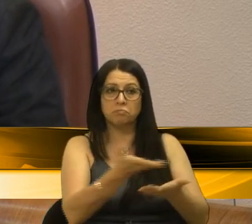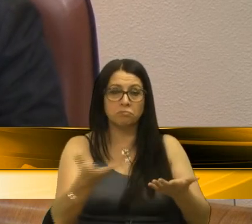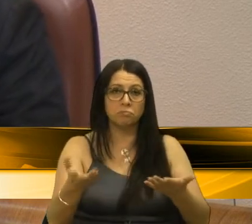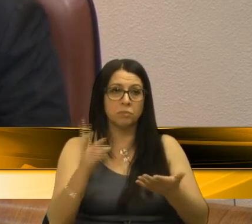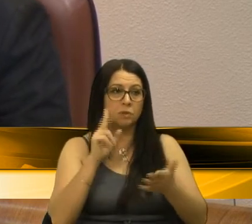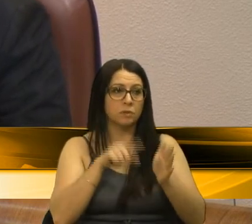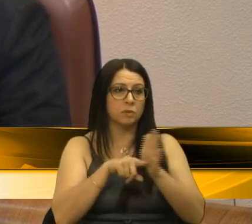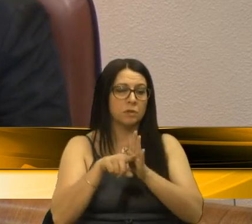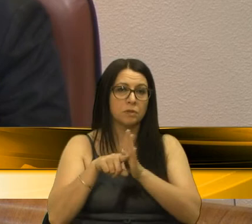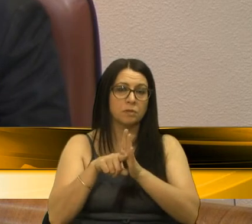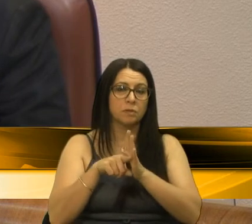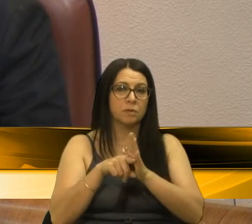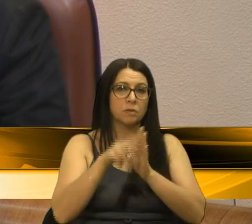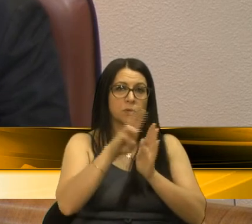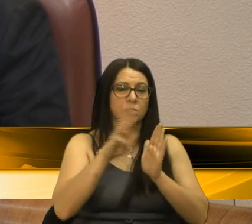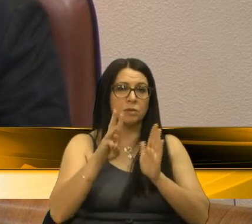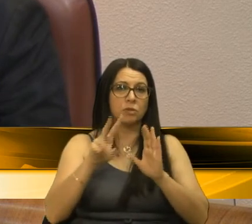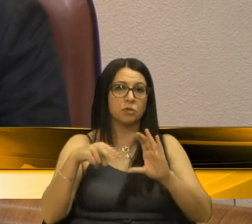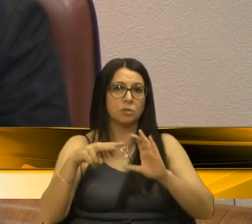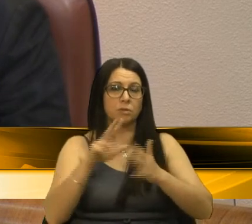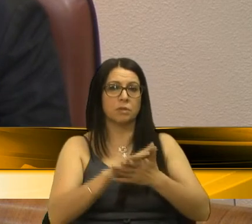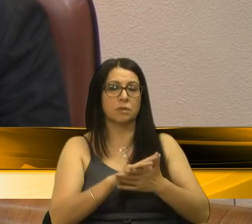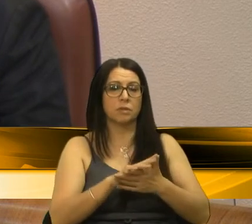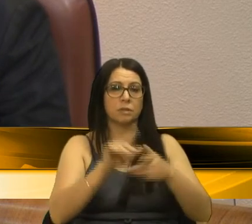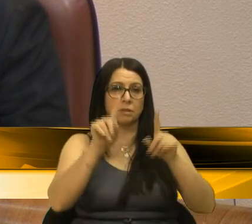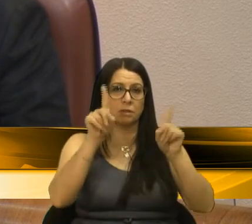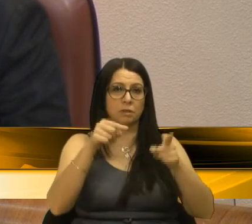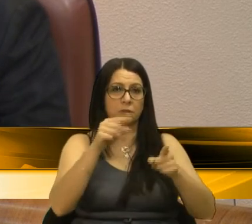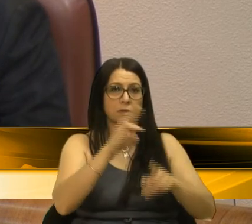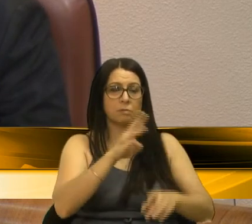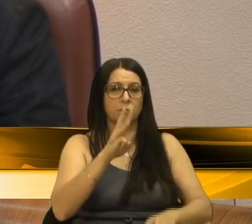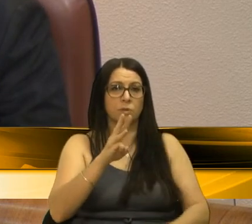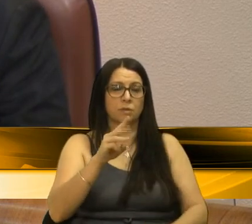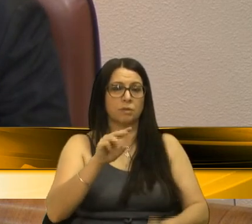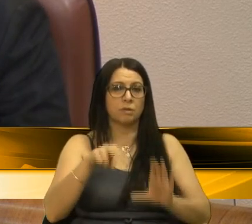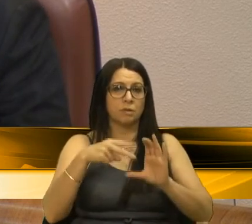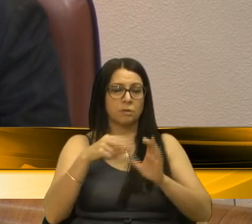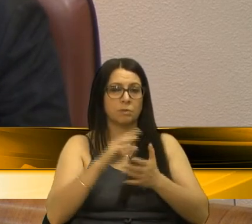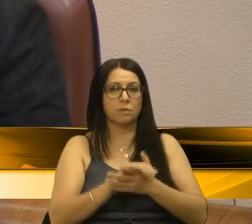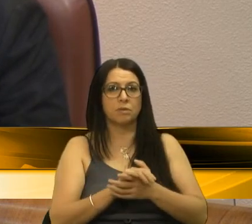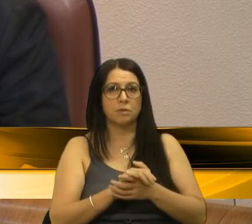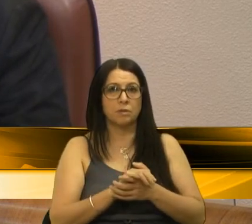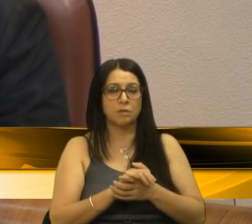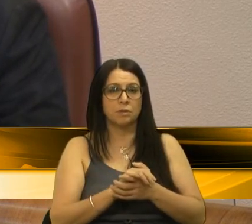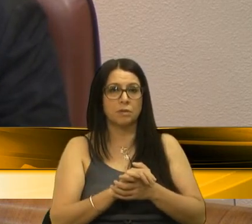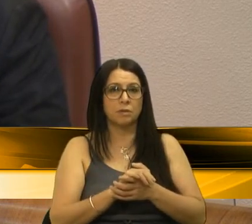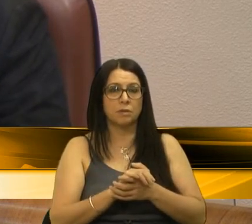consultas no site da Câmara Municipal, abre parênteses, www.câmaracaxias.com.br,